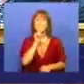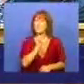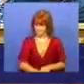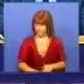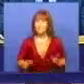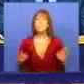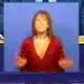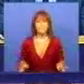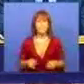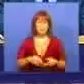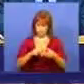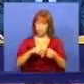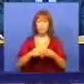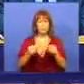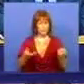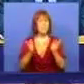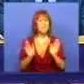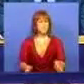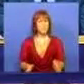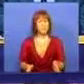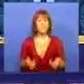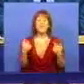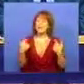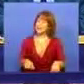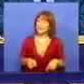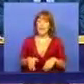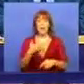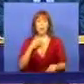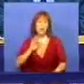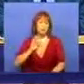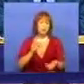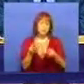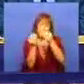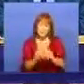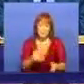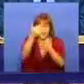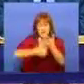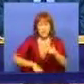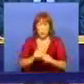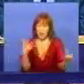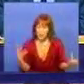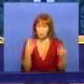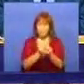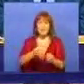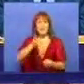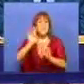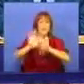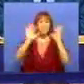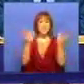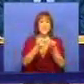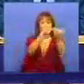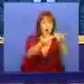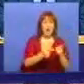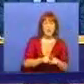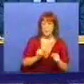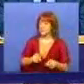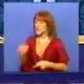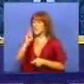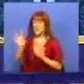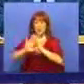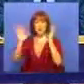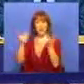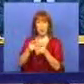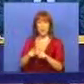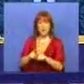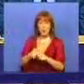já resolver o problema. E está a ser ultimada uma circular conjunta da Direção-Geral do Orçamento e da Direção